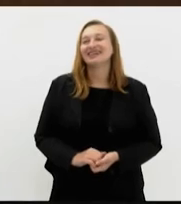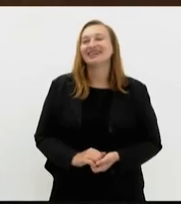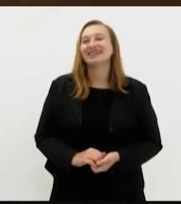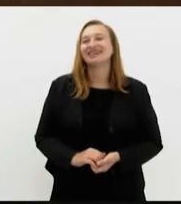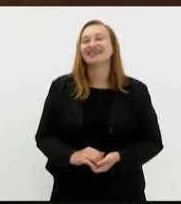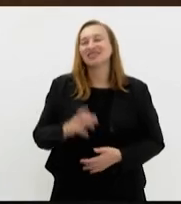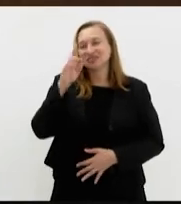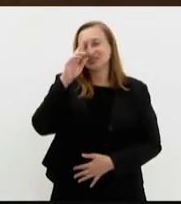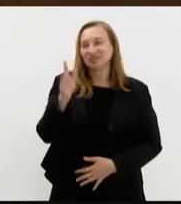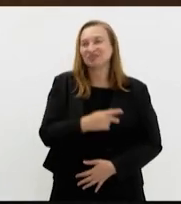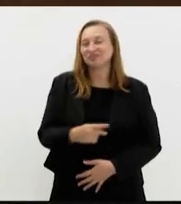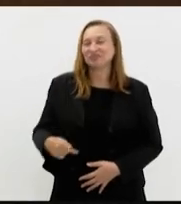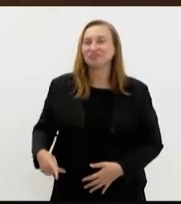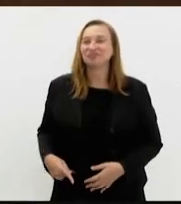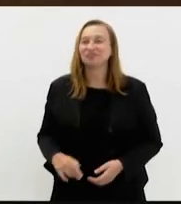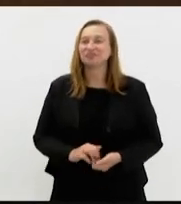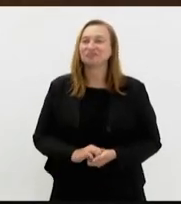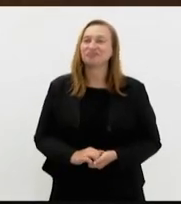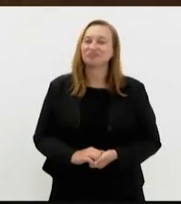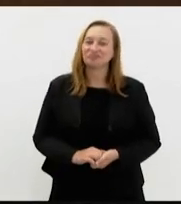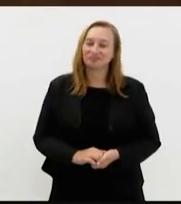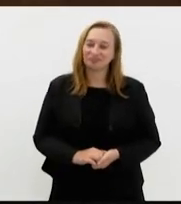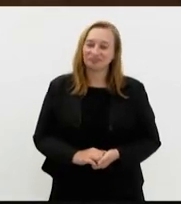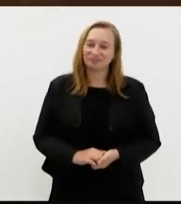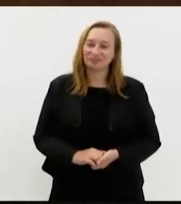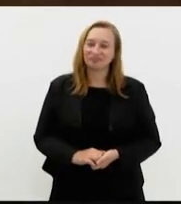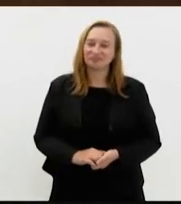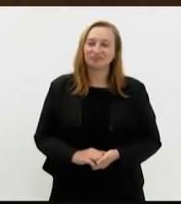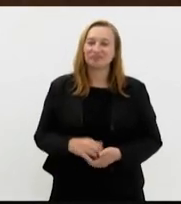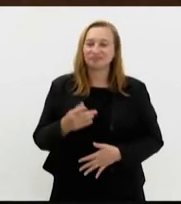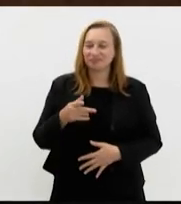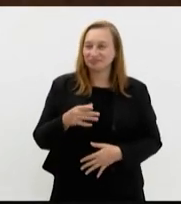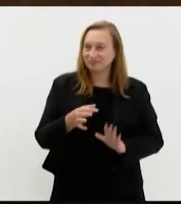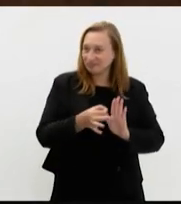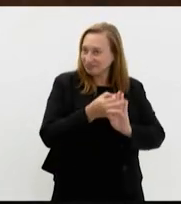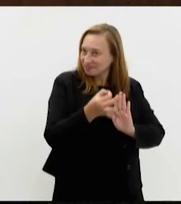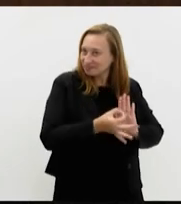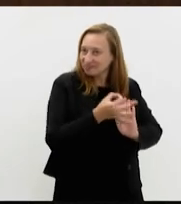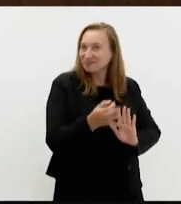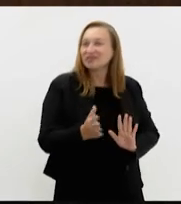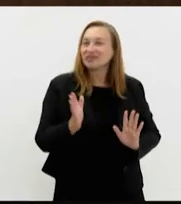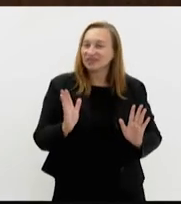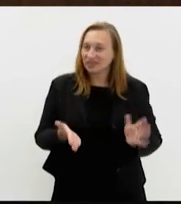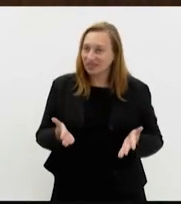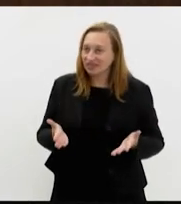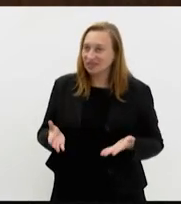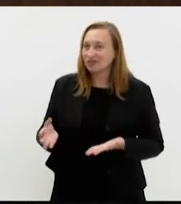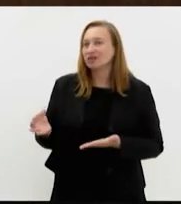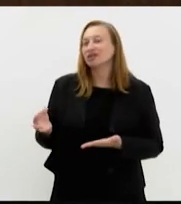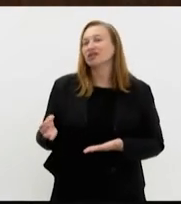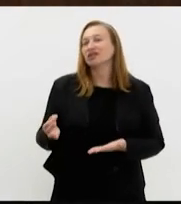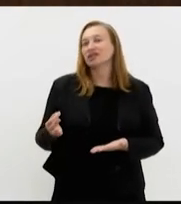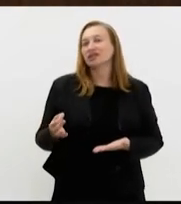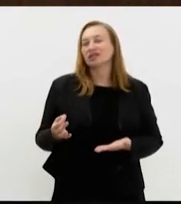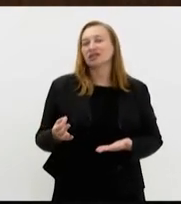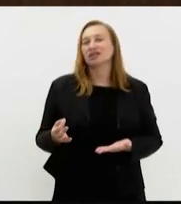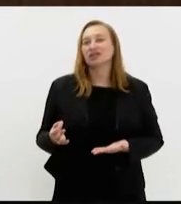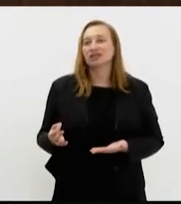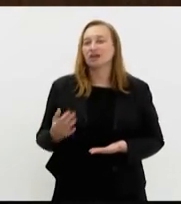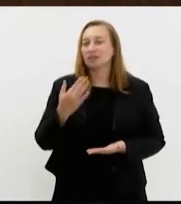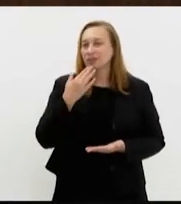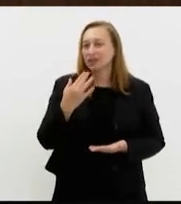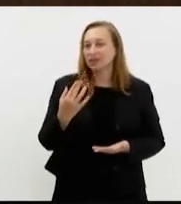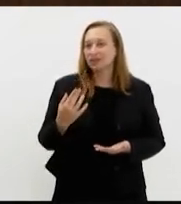Senhora Presidente, à medida que vou dar parecer, já estou me inscrevendo para discutir